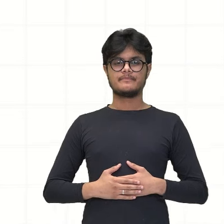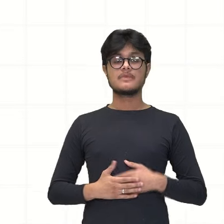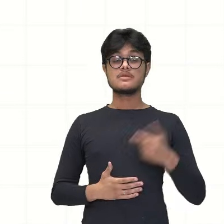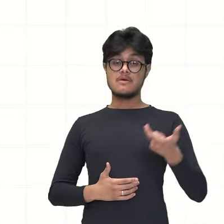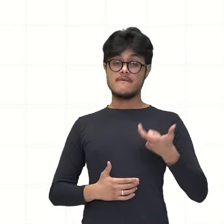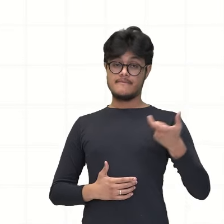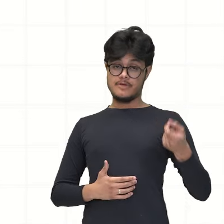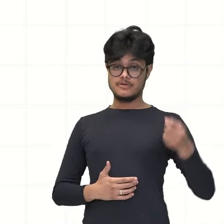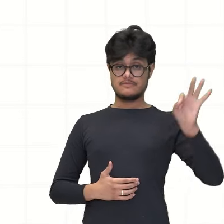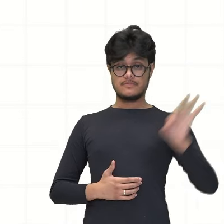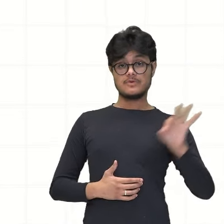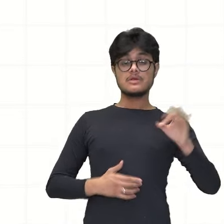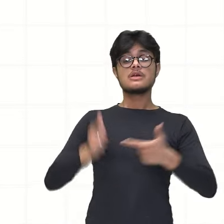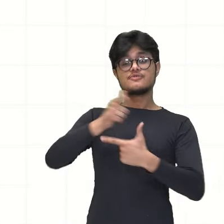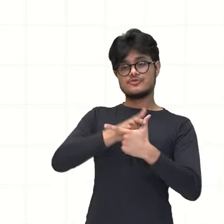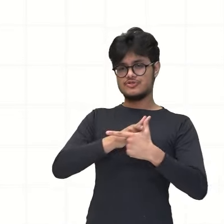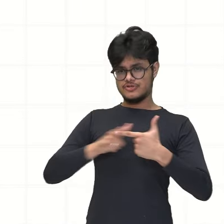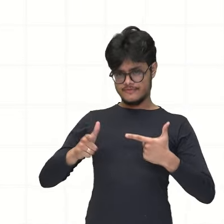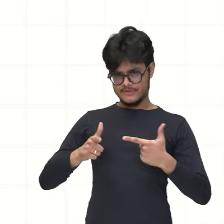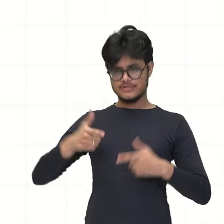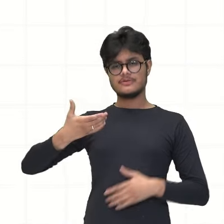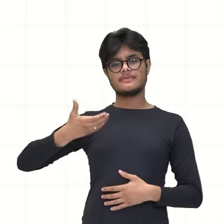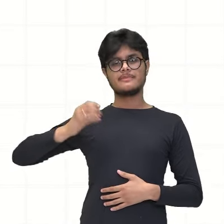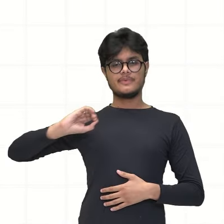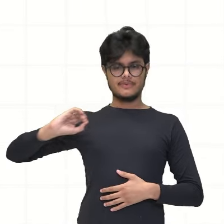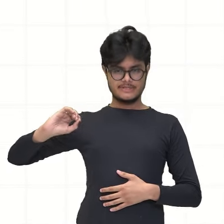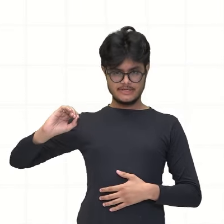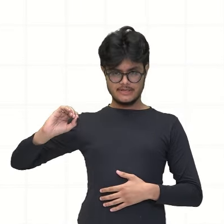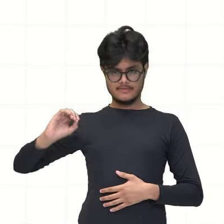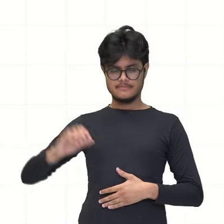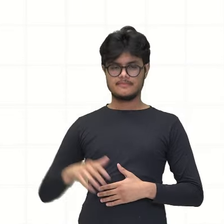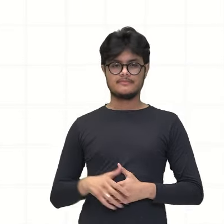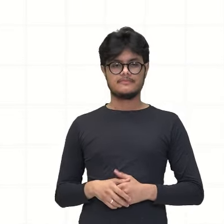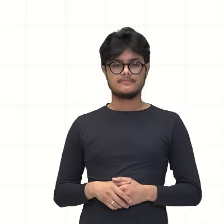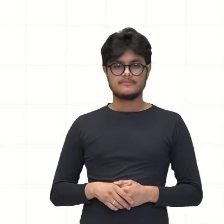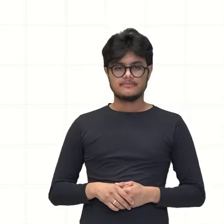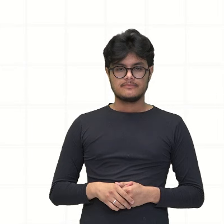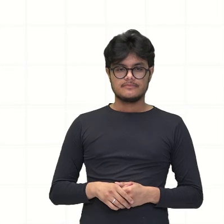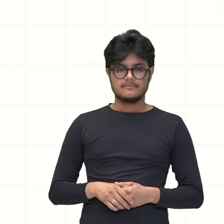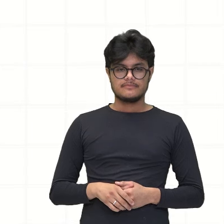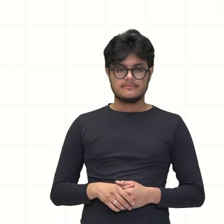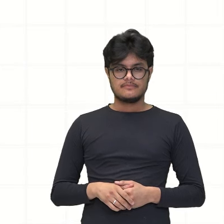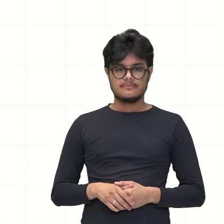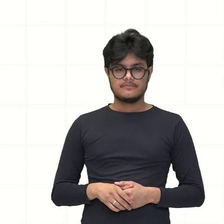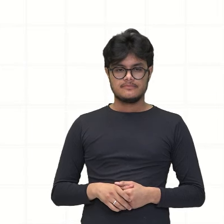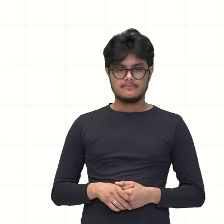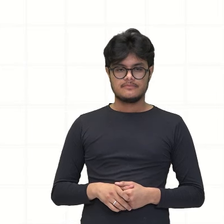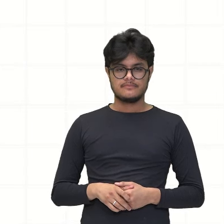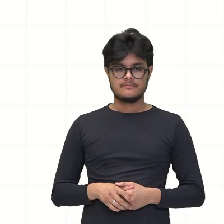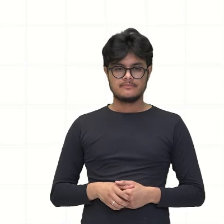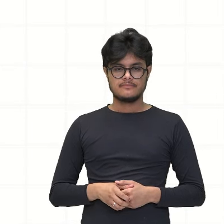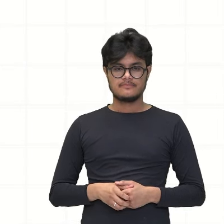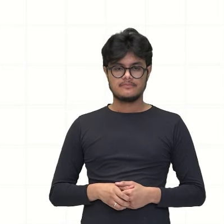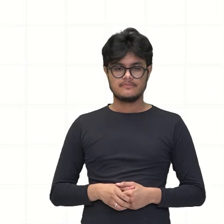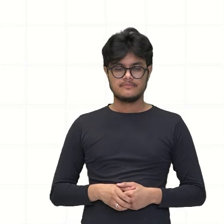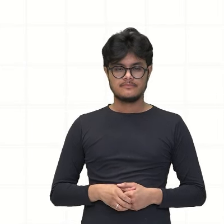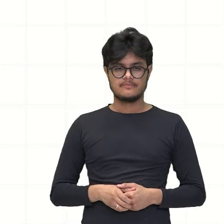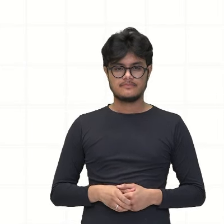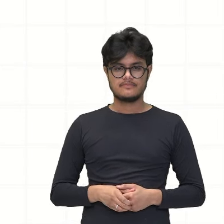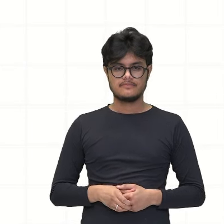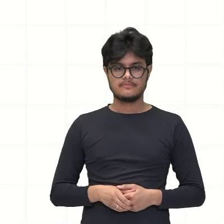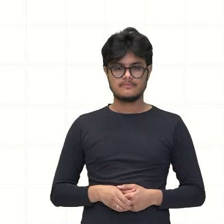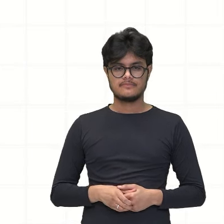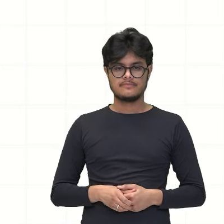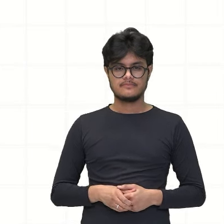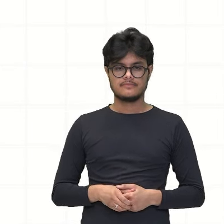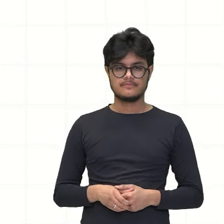ser 20%, né? Então, é 20 dividido por 100. O que é que eu faço? A vírgula,